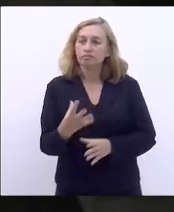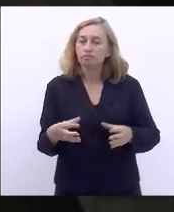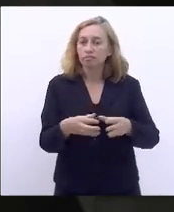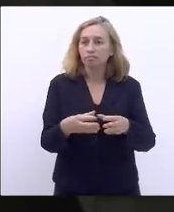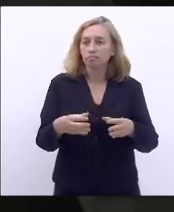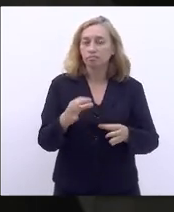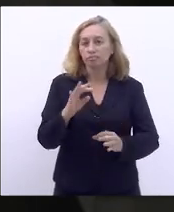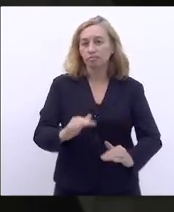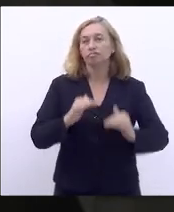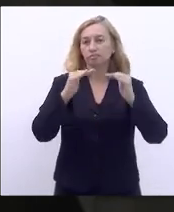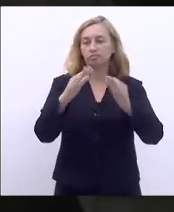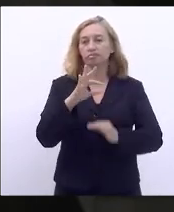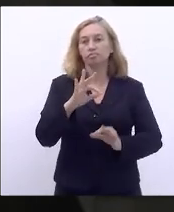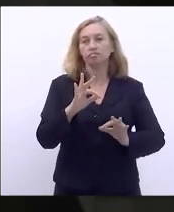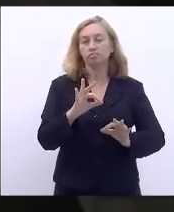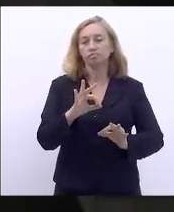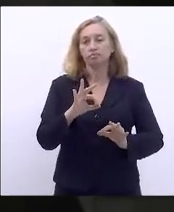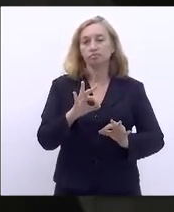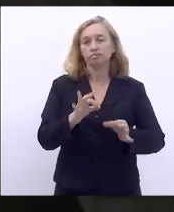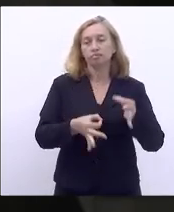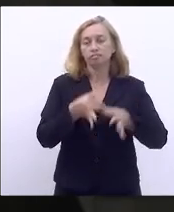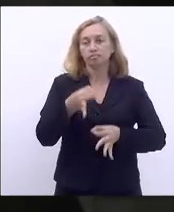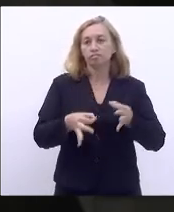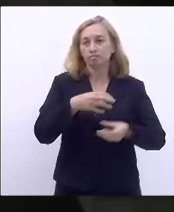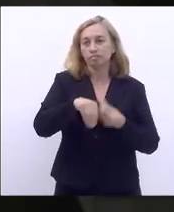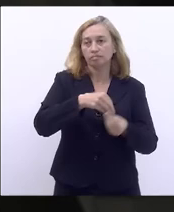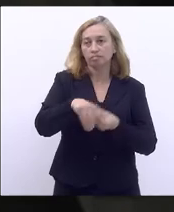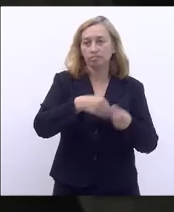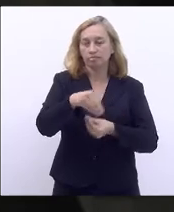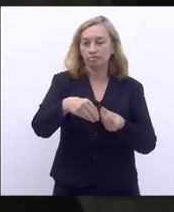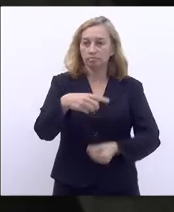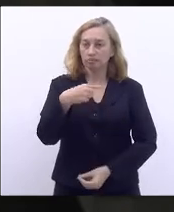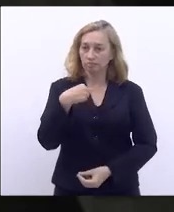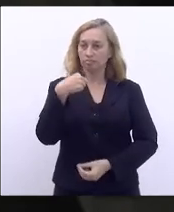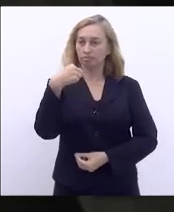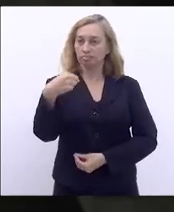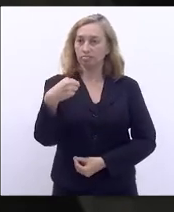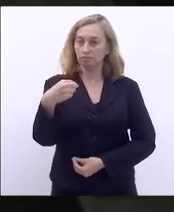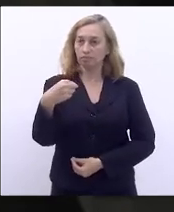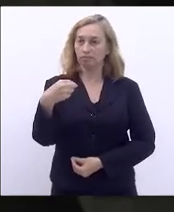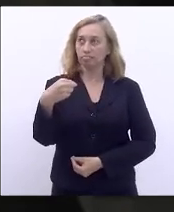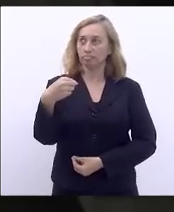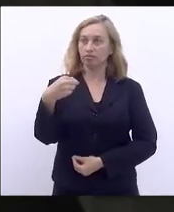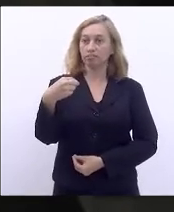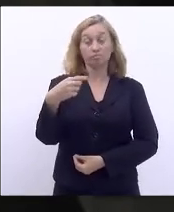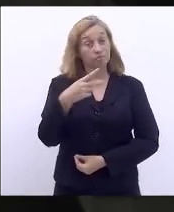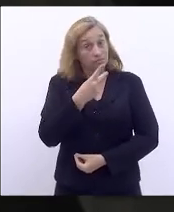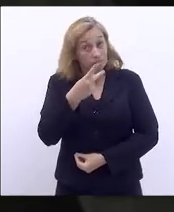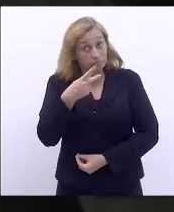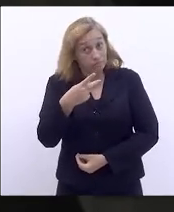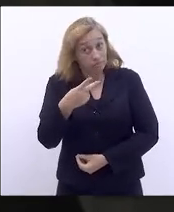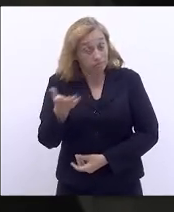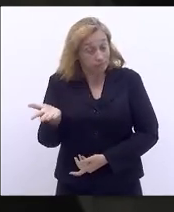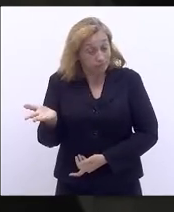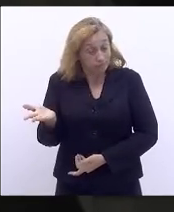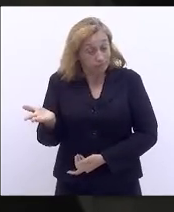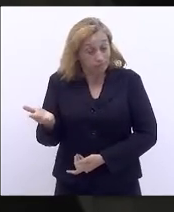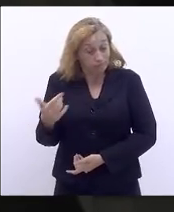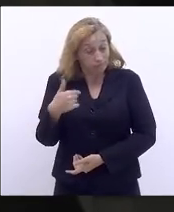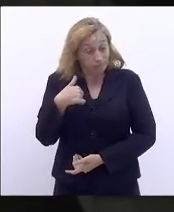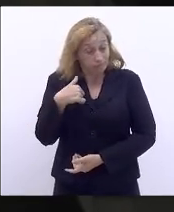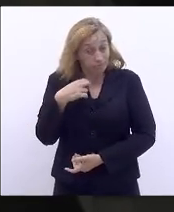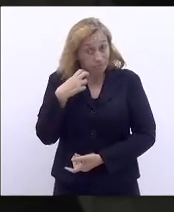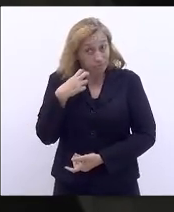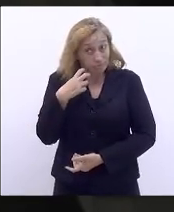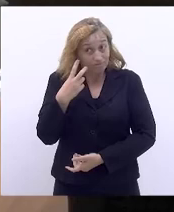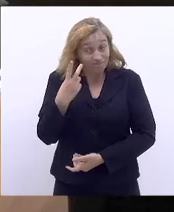Misto, foi feito o sorteio e caiu o meu número, deputada Célia Jordão, eu confesso que eu fiquei muito